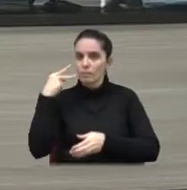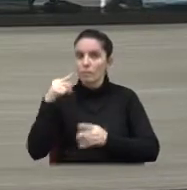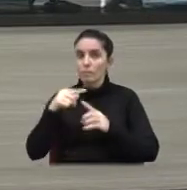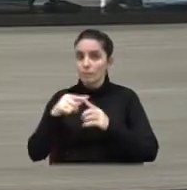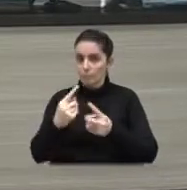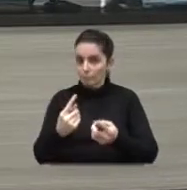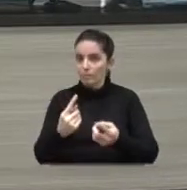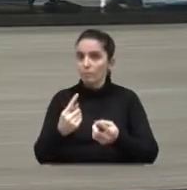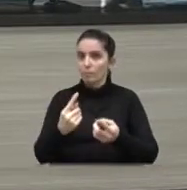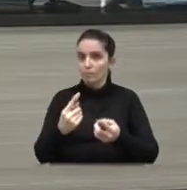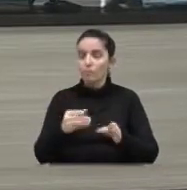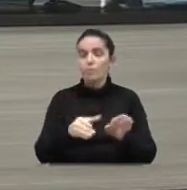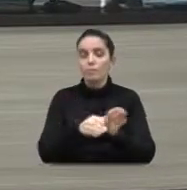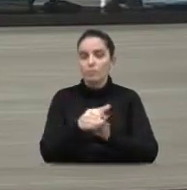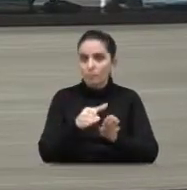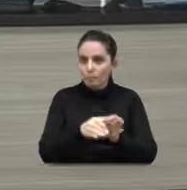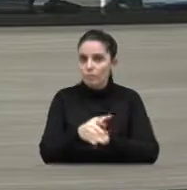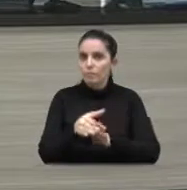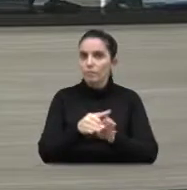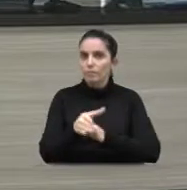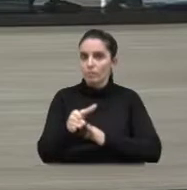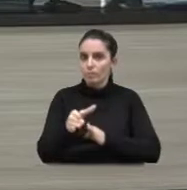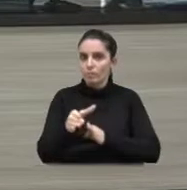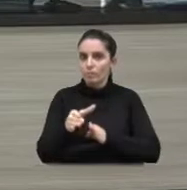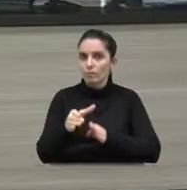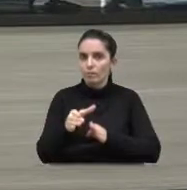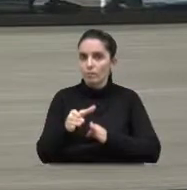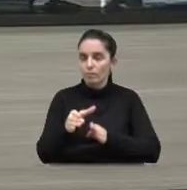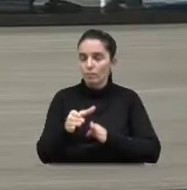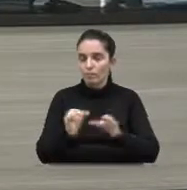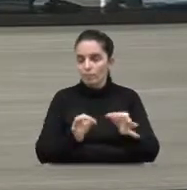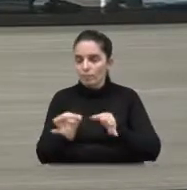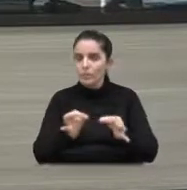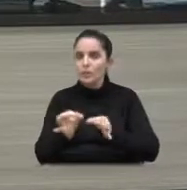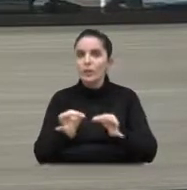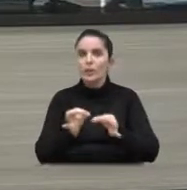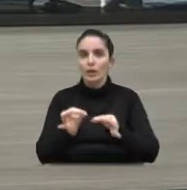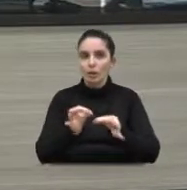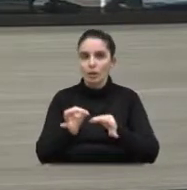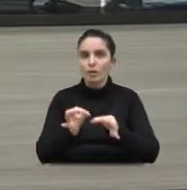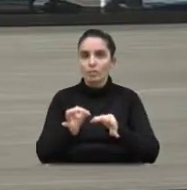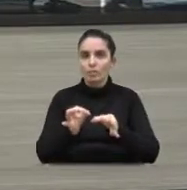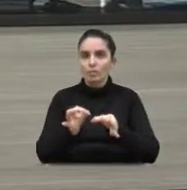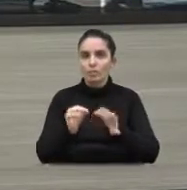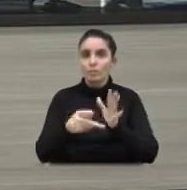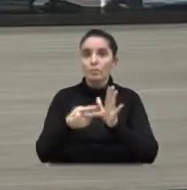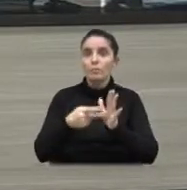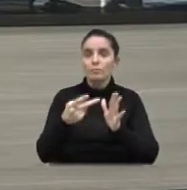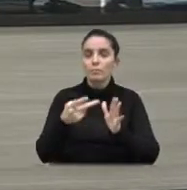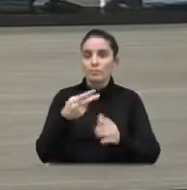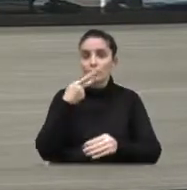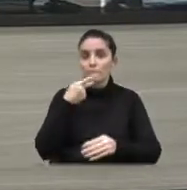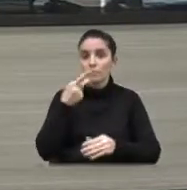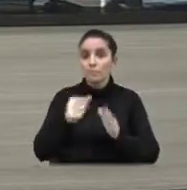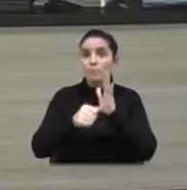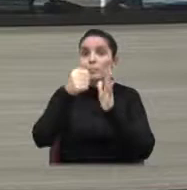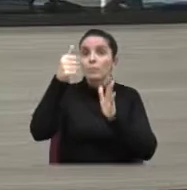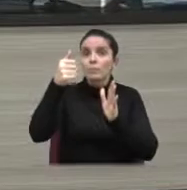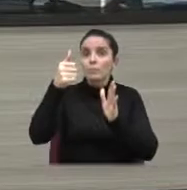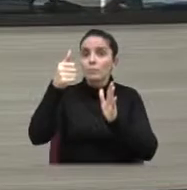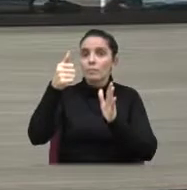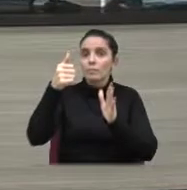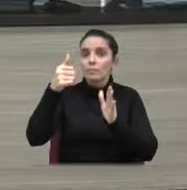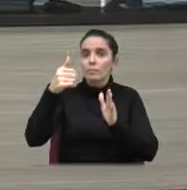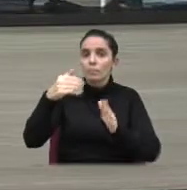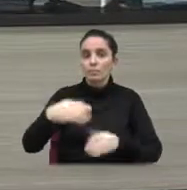de algo do conselho, quando foi montado, que vou dar o primeiro que chegou. Delegados que votaram